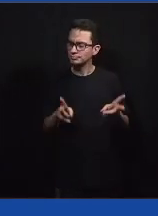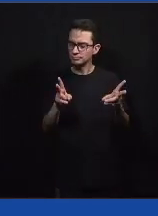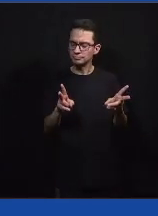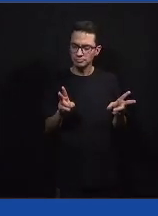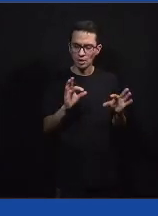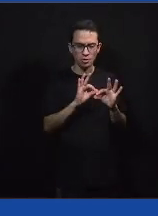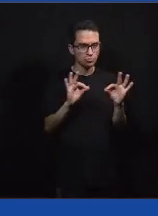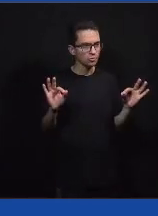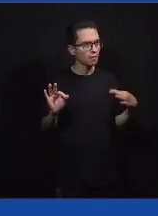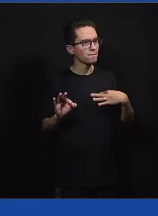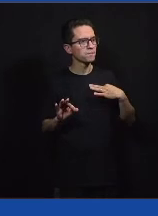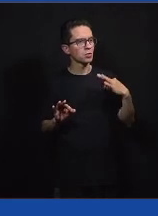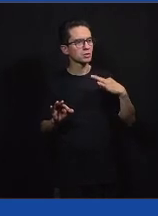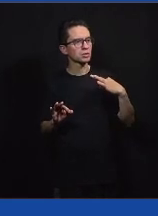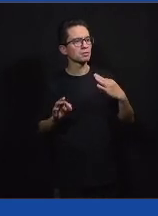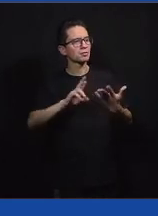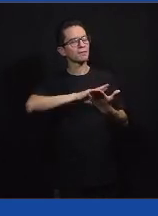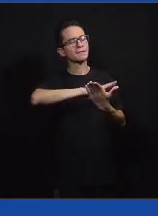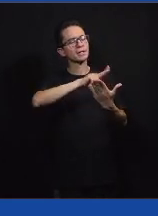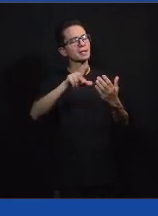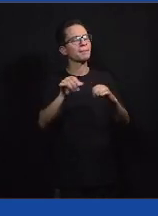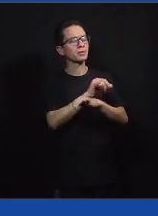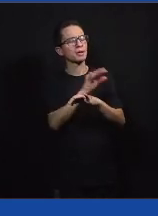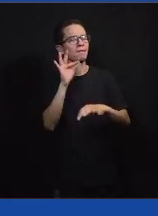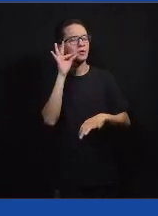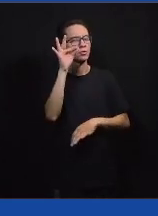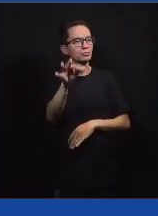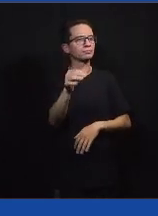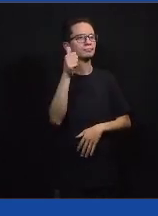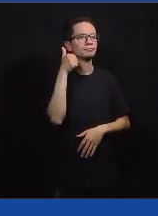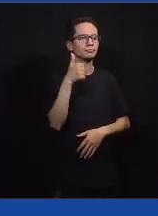ser um voluntariado de vários projetos futuros